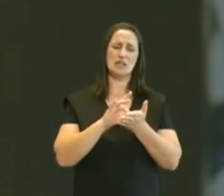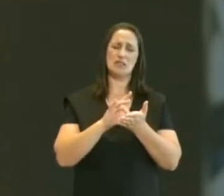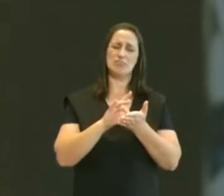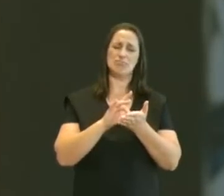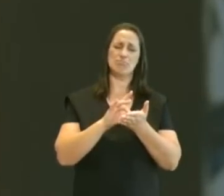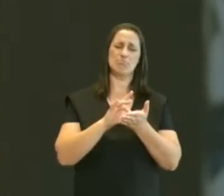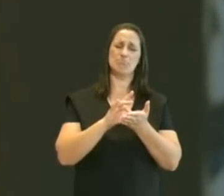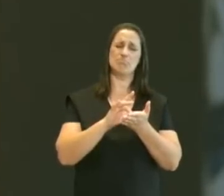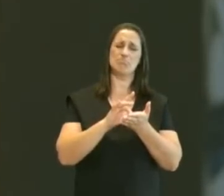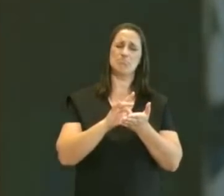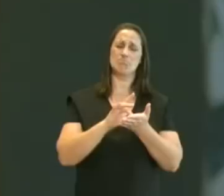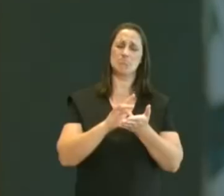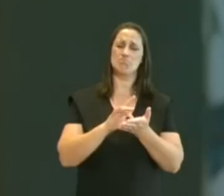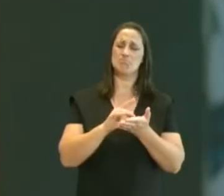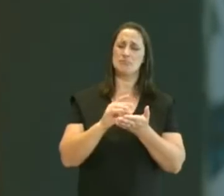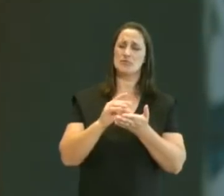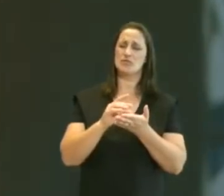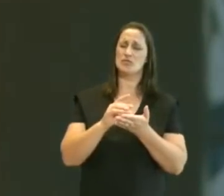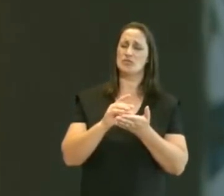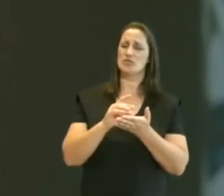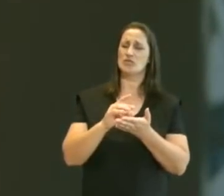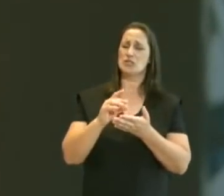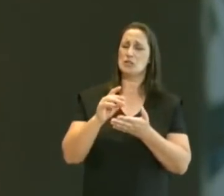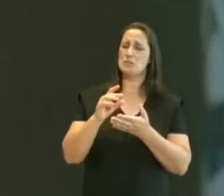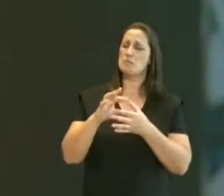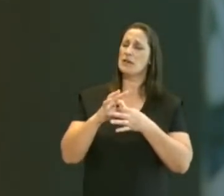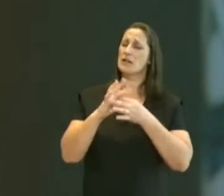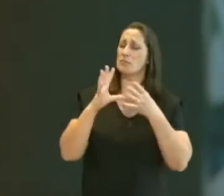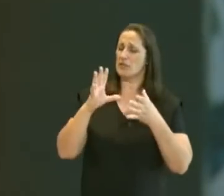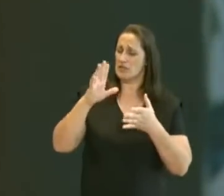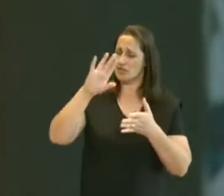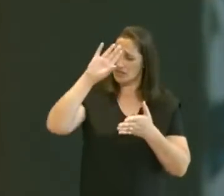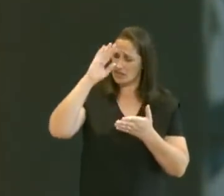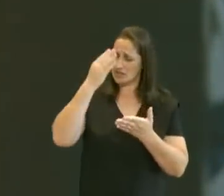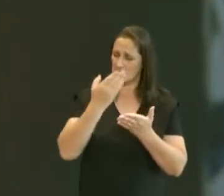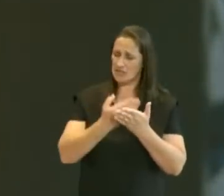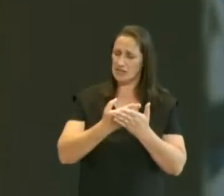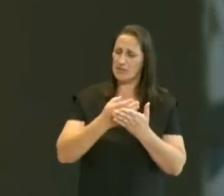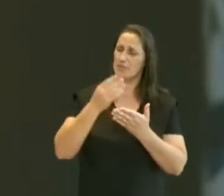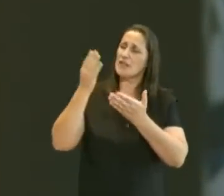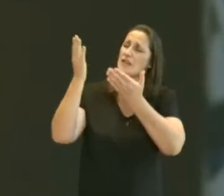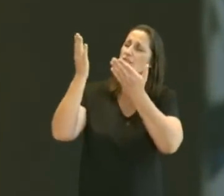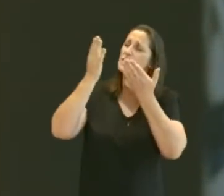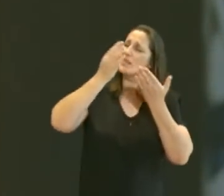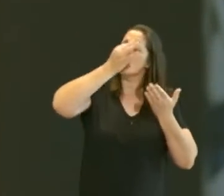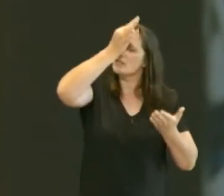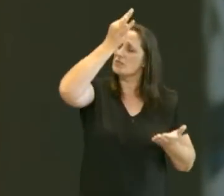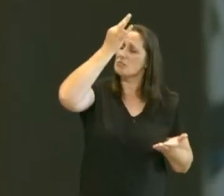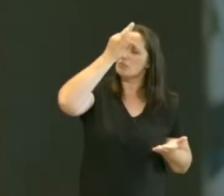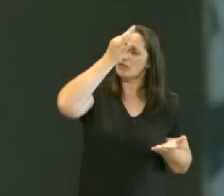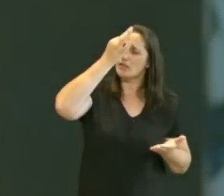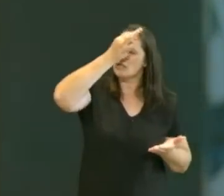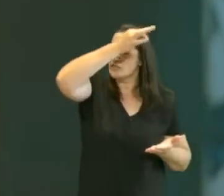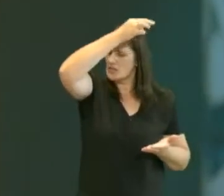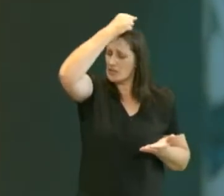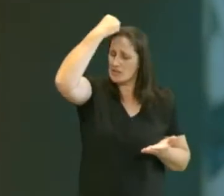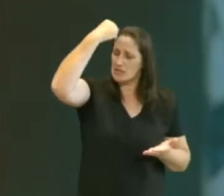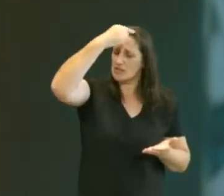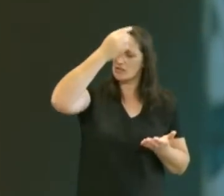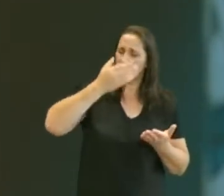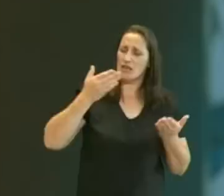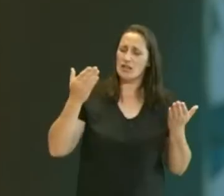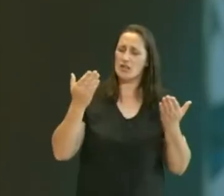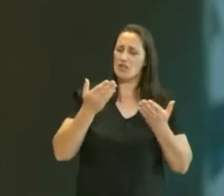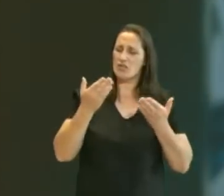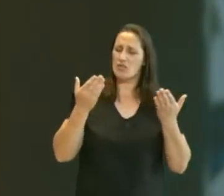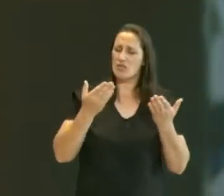permite crer. E eu quero te pedir, vem, Senhor, com teu Espírito Santo agora, e começa, Senhor,